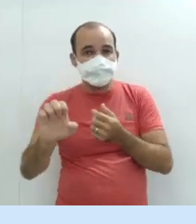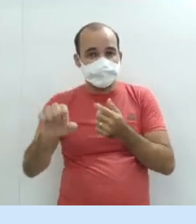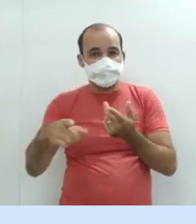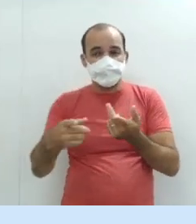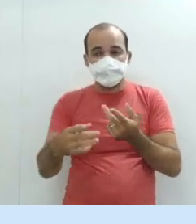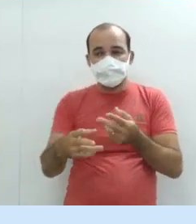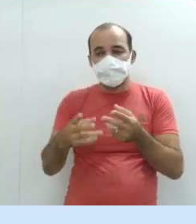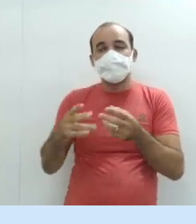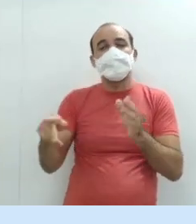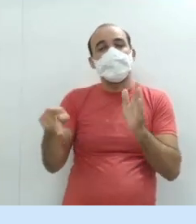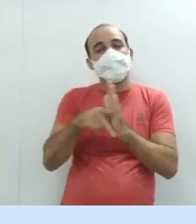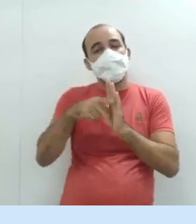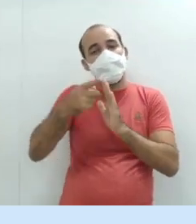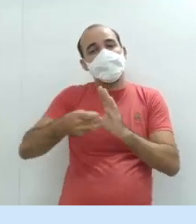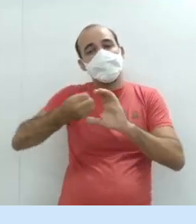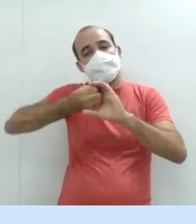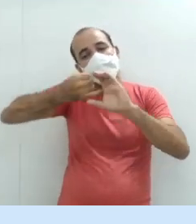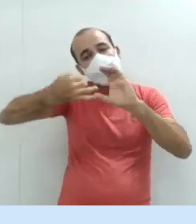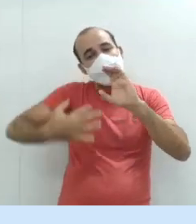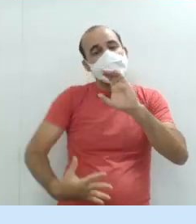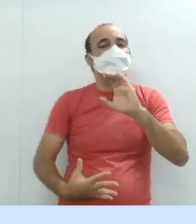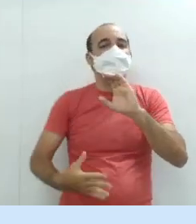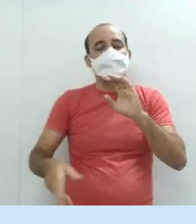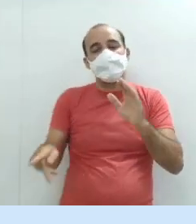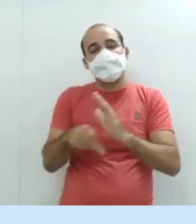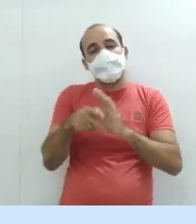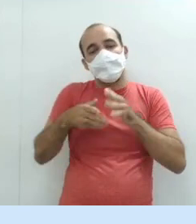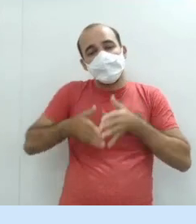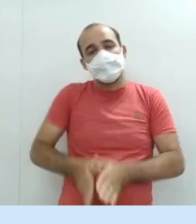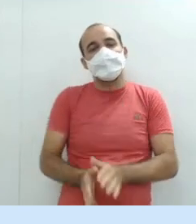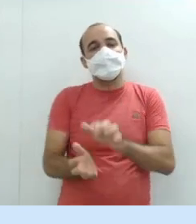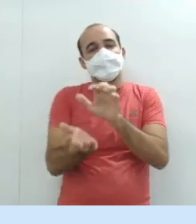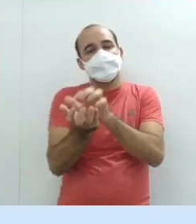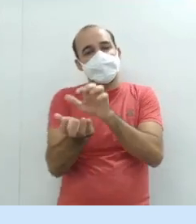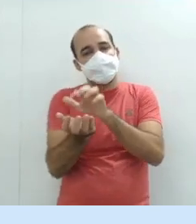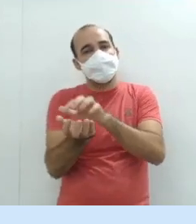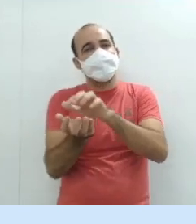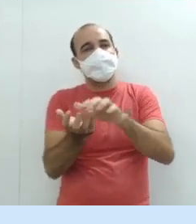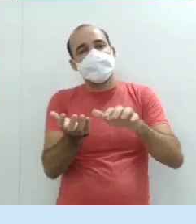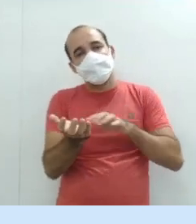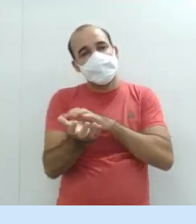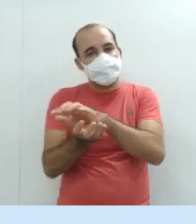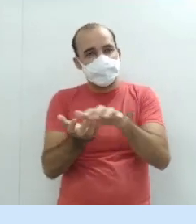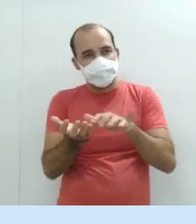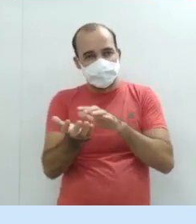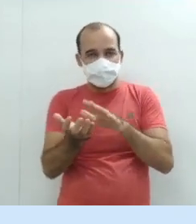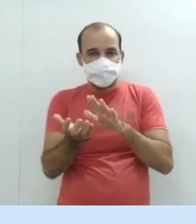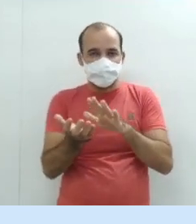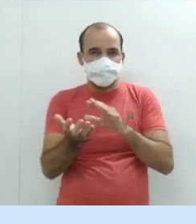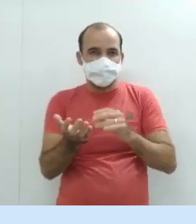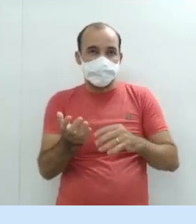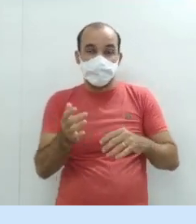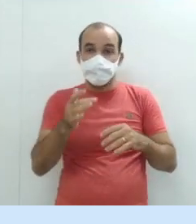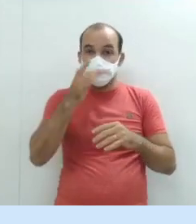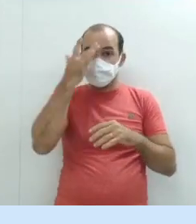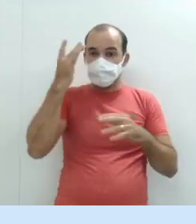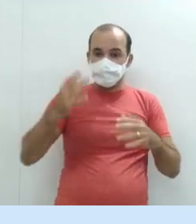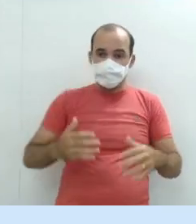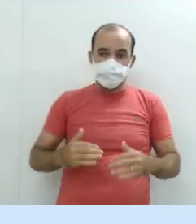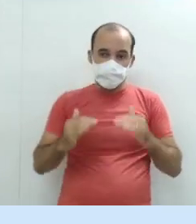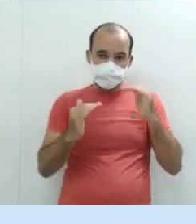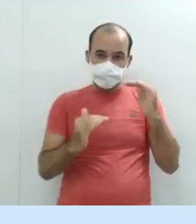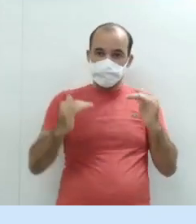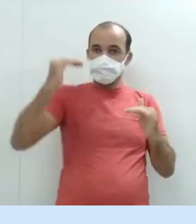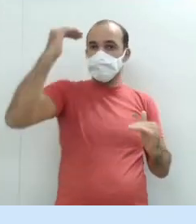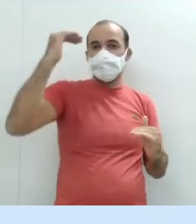faz ser pessoas assim... eu não vou dizer melhores, porque seria um preconceito, né, assim, de relação assim, mas